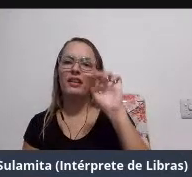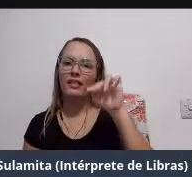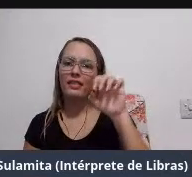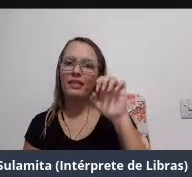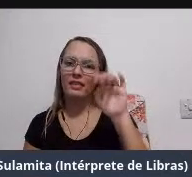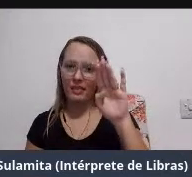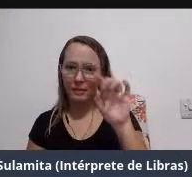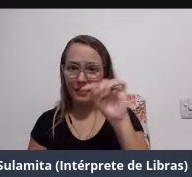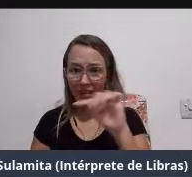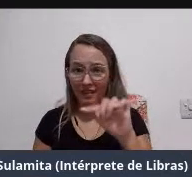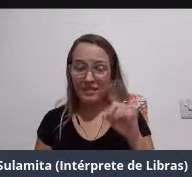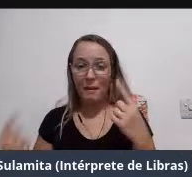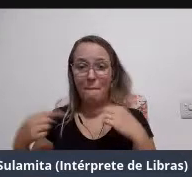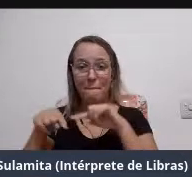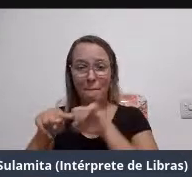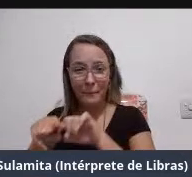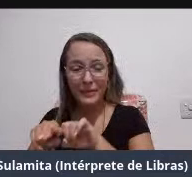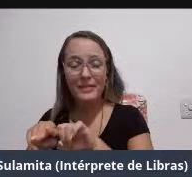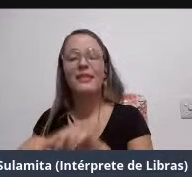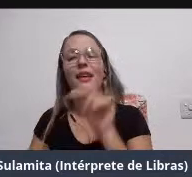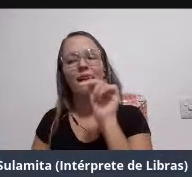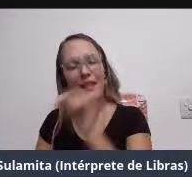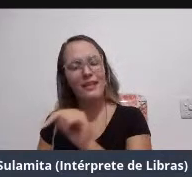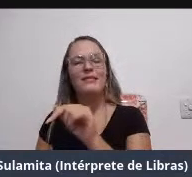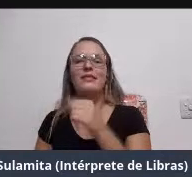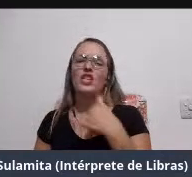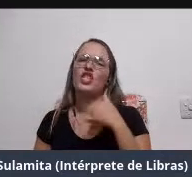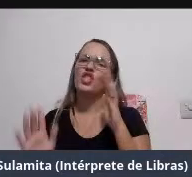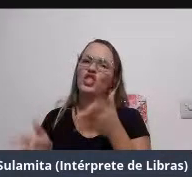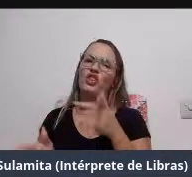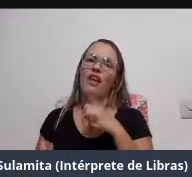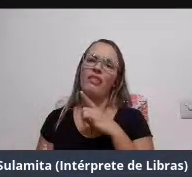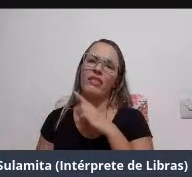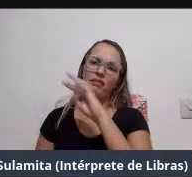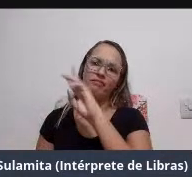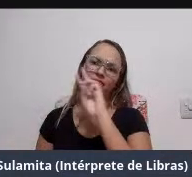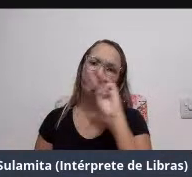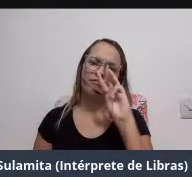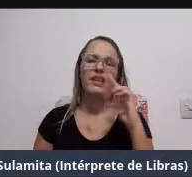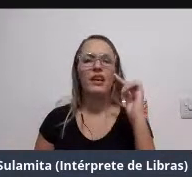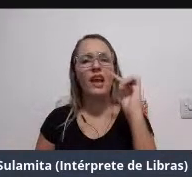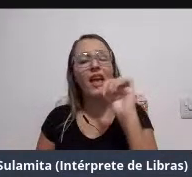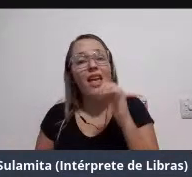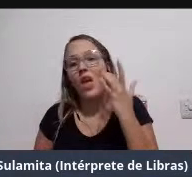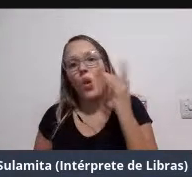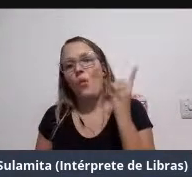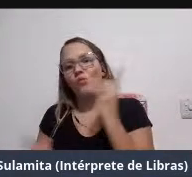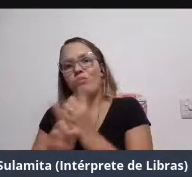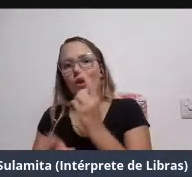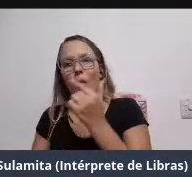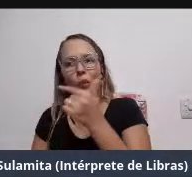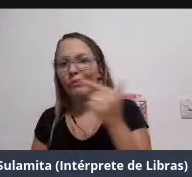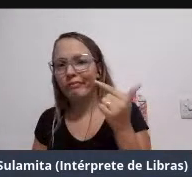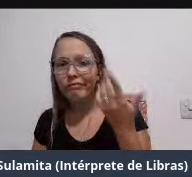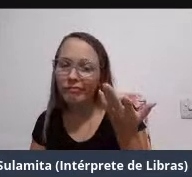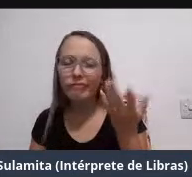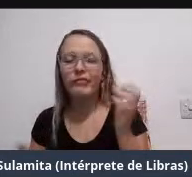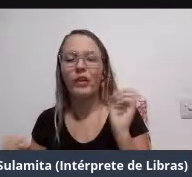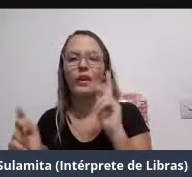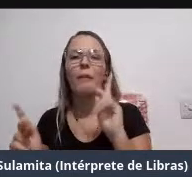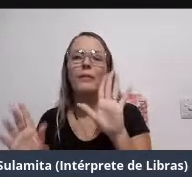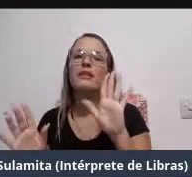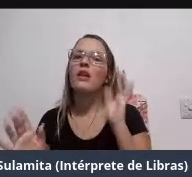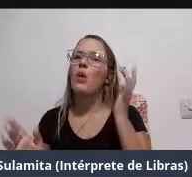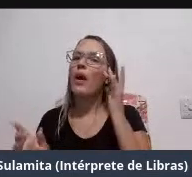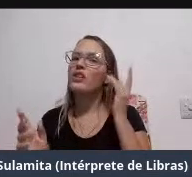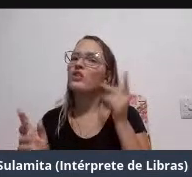tempo estava lá na página do PNESB, mas eu não encontrei mais, deve ter tido alguma reformulação no site, então eu peguei de um endereço de PDF que eu achei, só